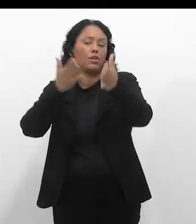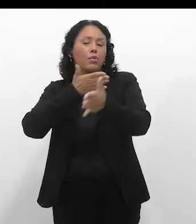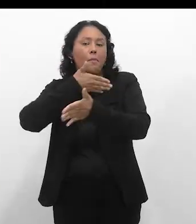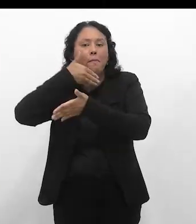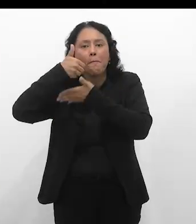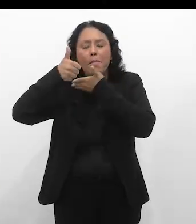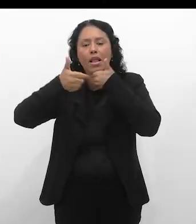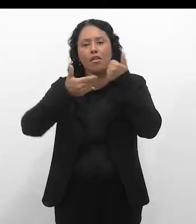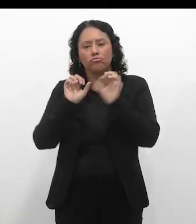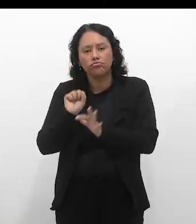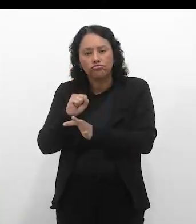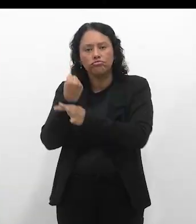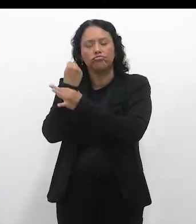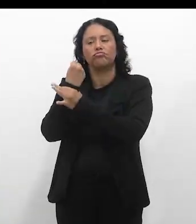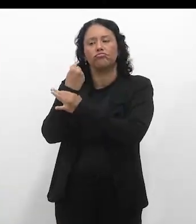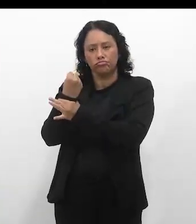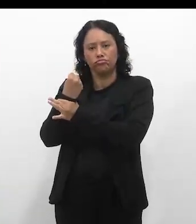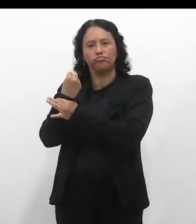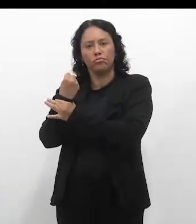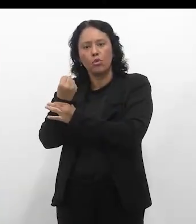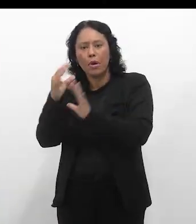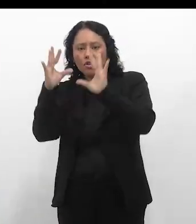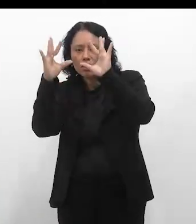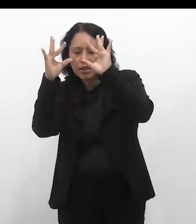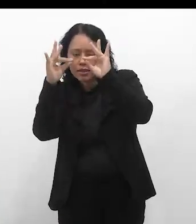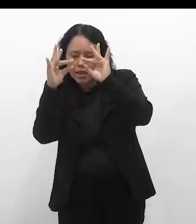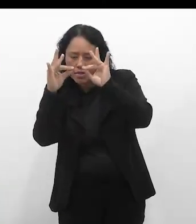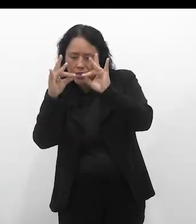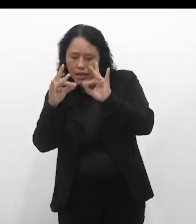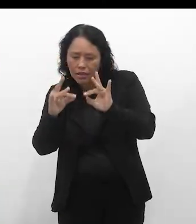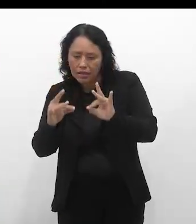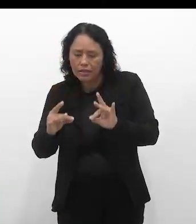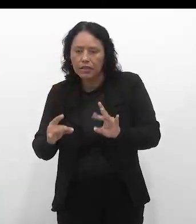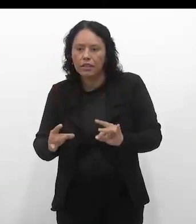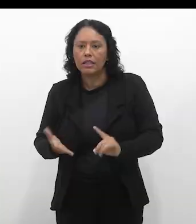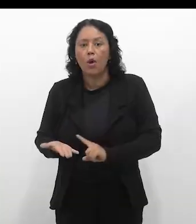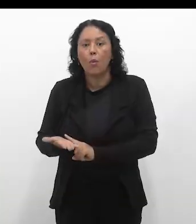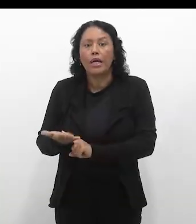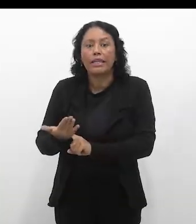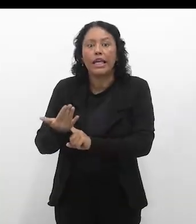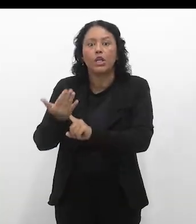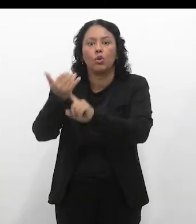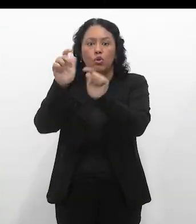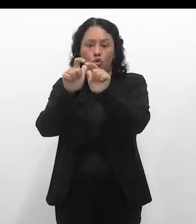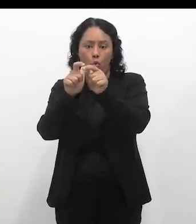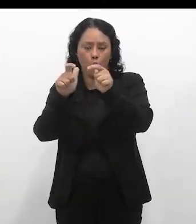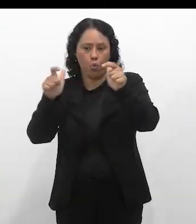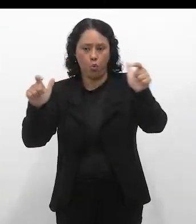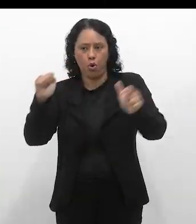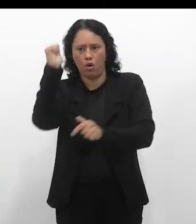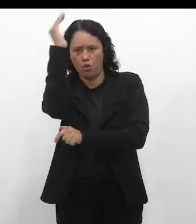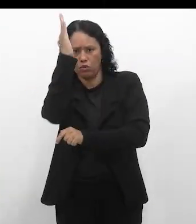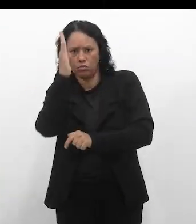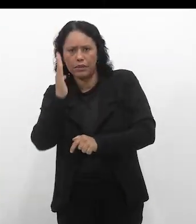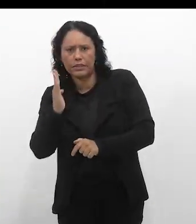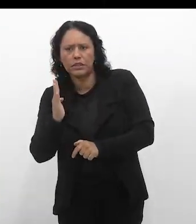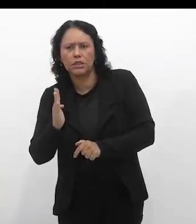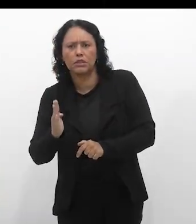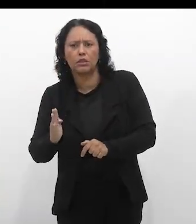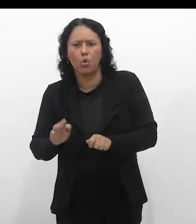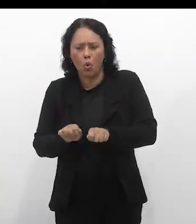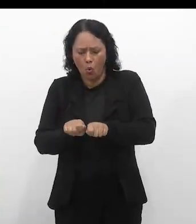e com mais delicadeza quando está o robô, que é uma tecnologia que vem aumentando. Hoje o Brasil